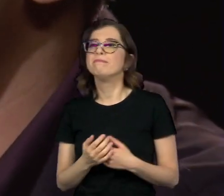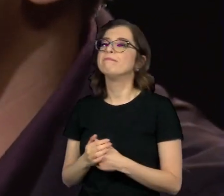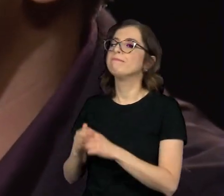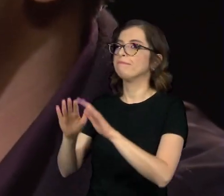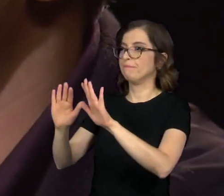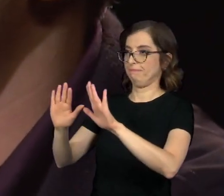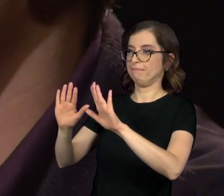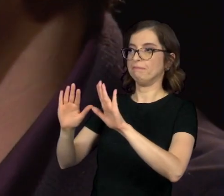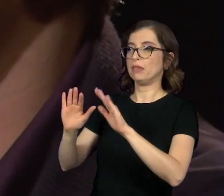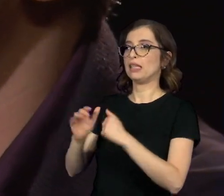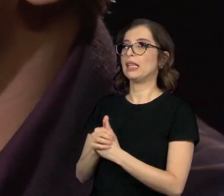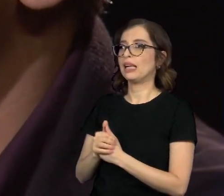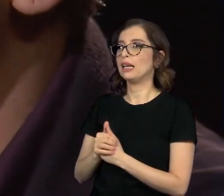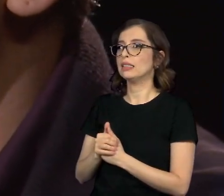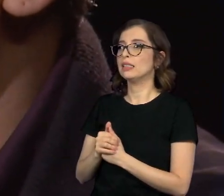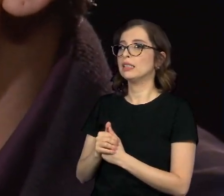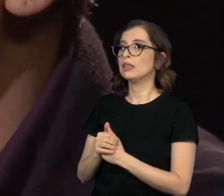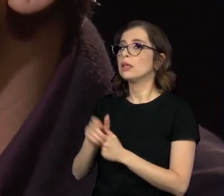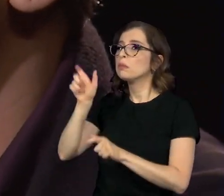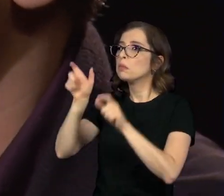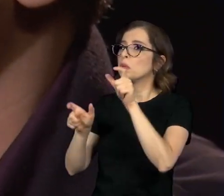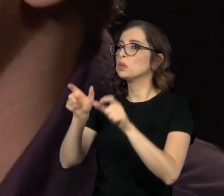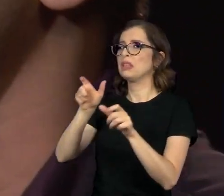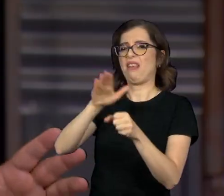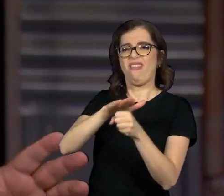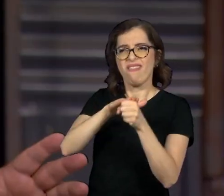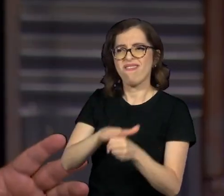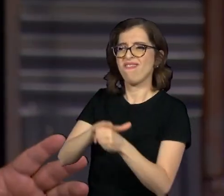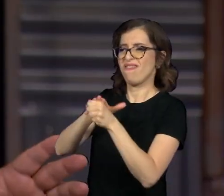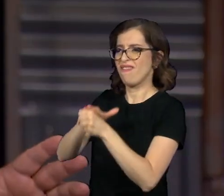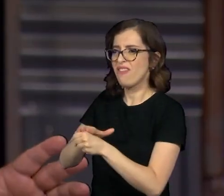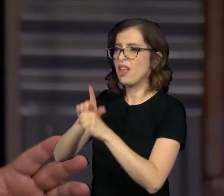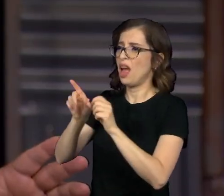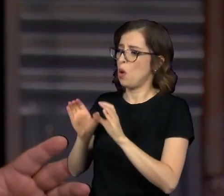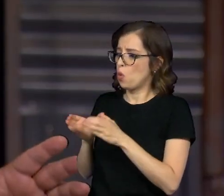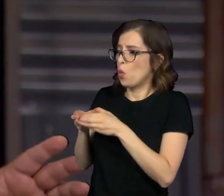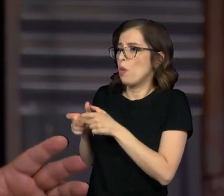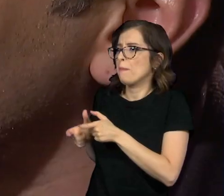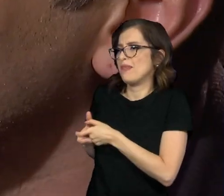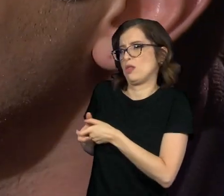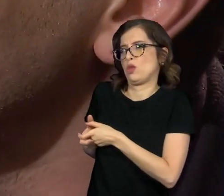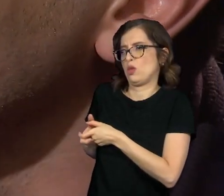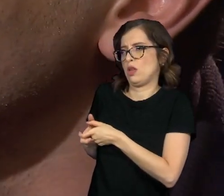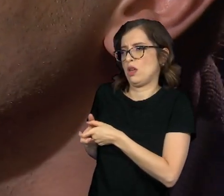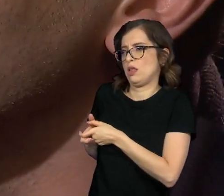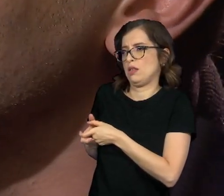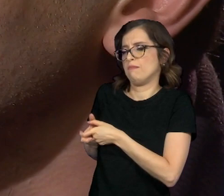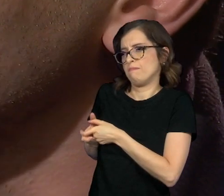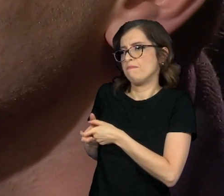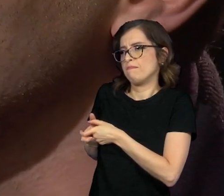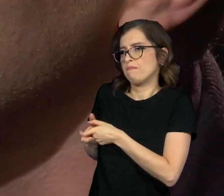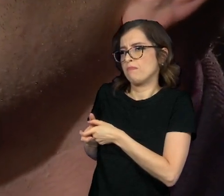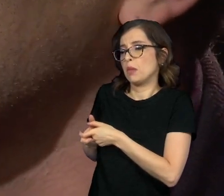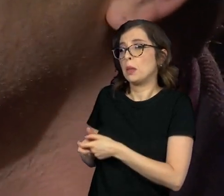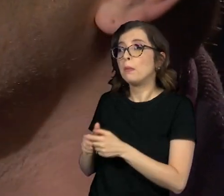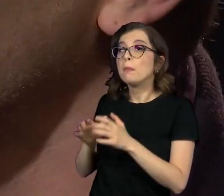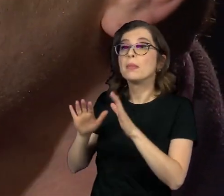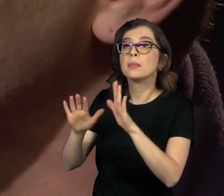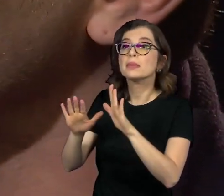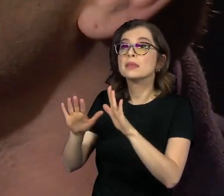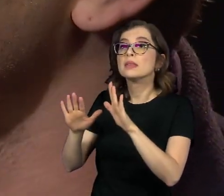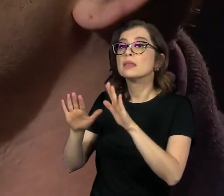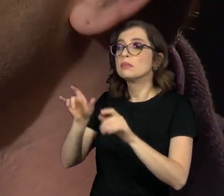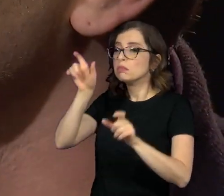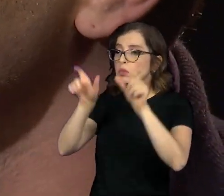a opressão parece ser minoria. Ou que negam, né? Exatamente. Parece que o sentido humano, né,